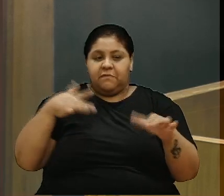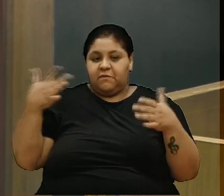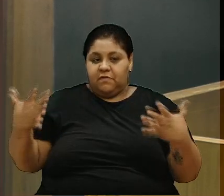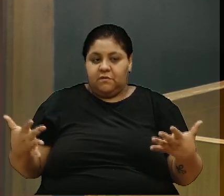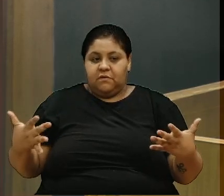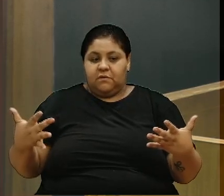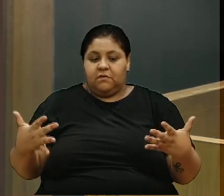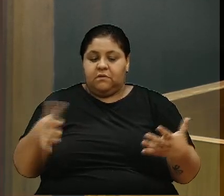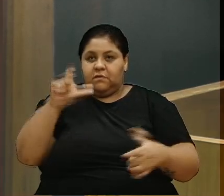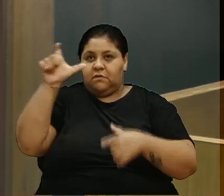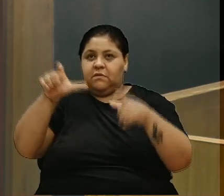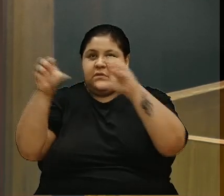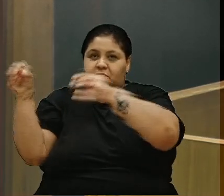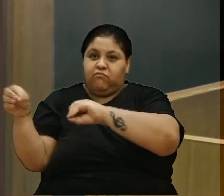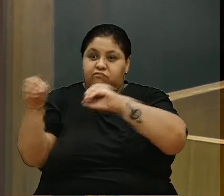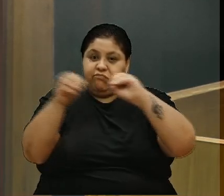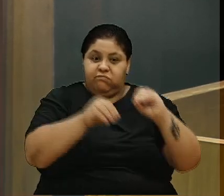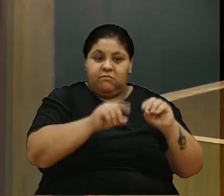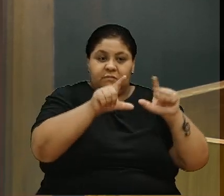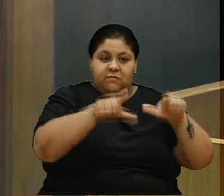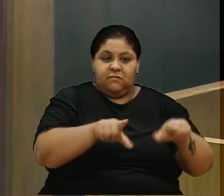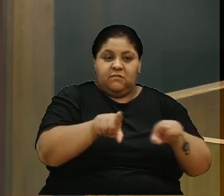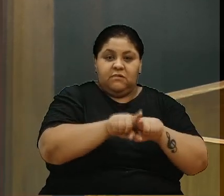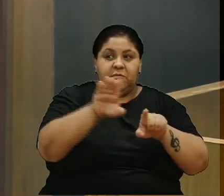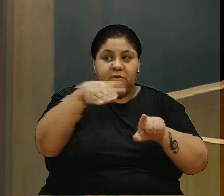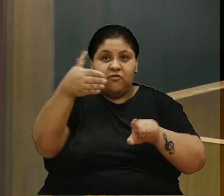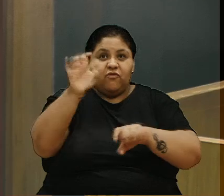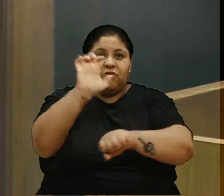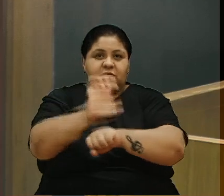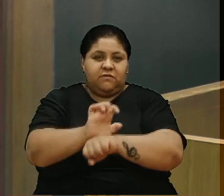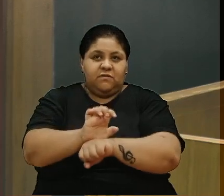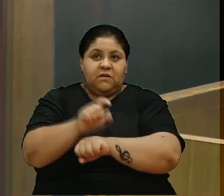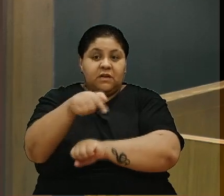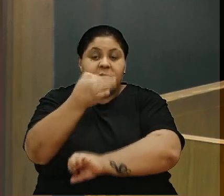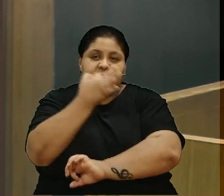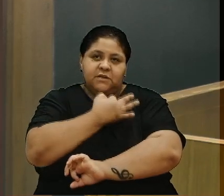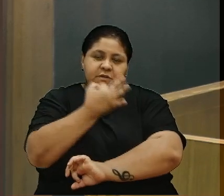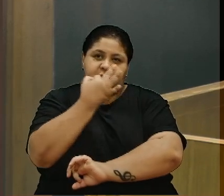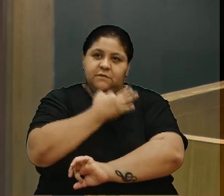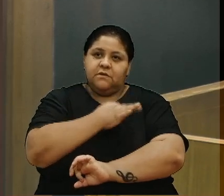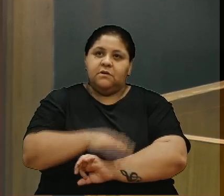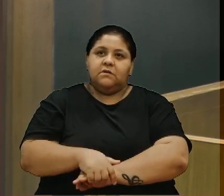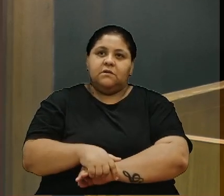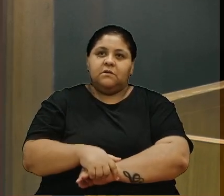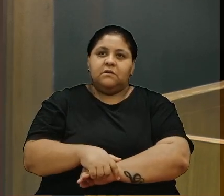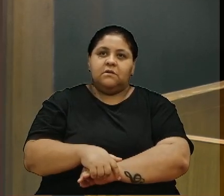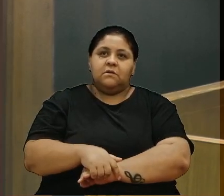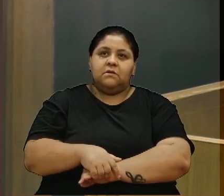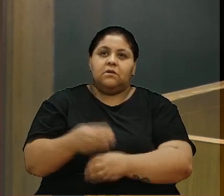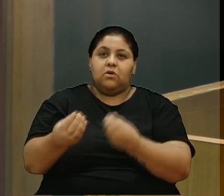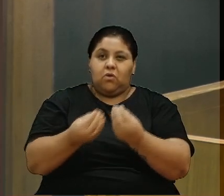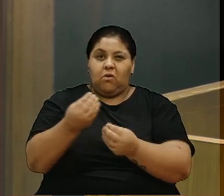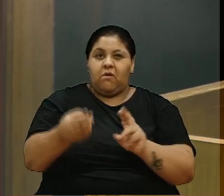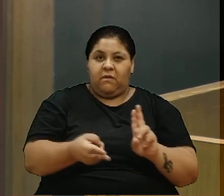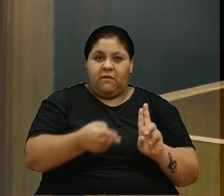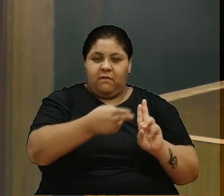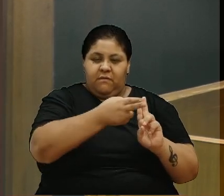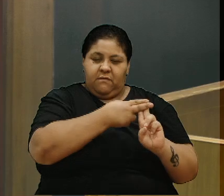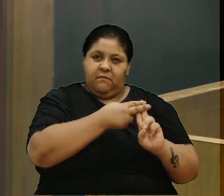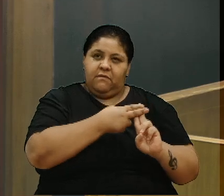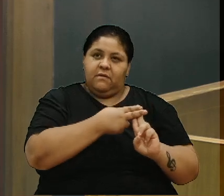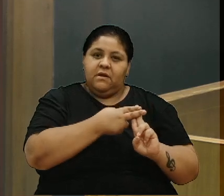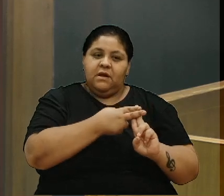vem pessoas de todos os locais, inclusive de fora do estado, para a nossa cidade. E como o SUS ele